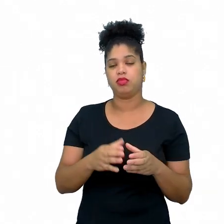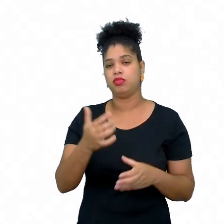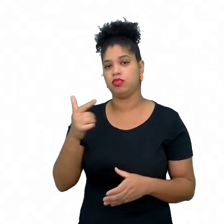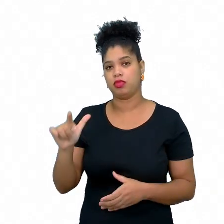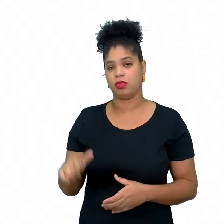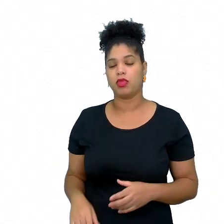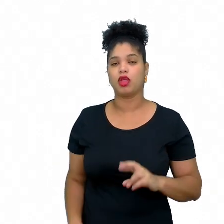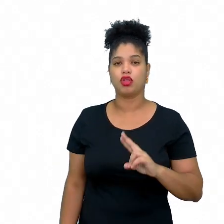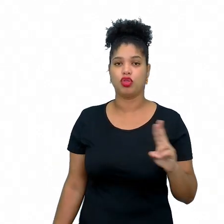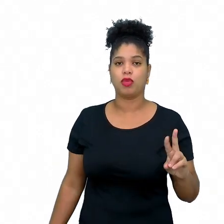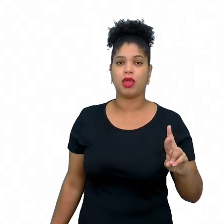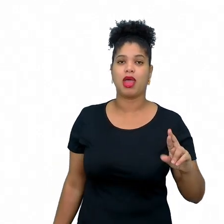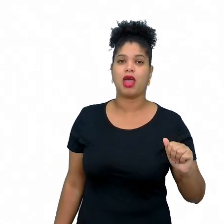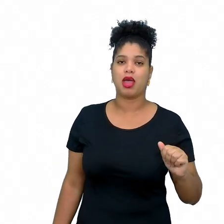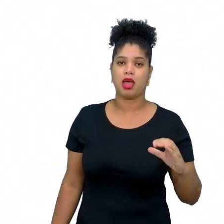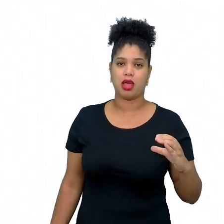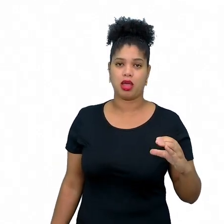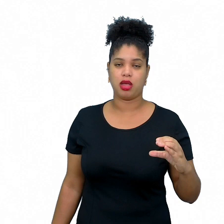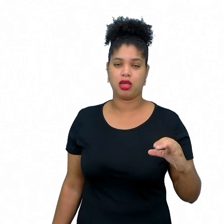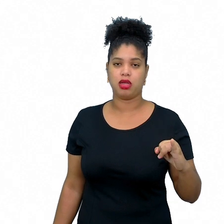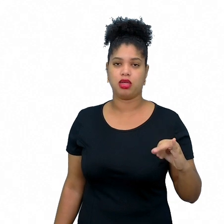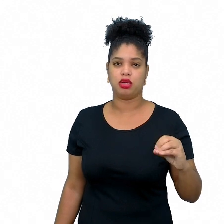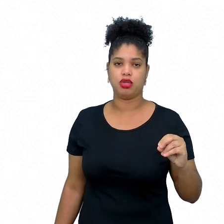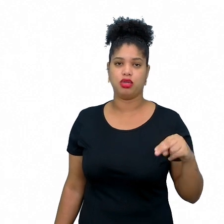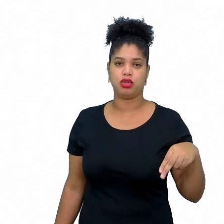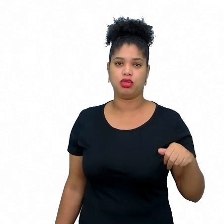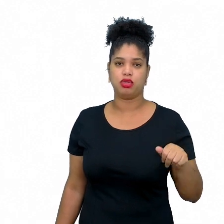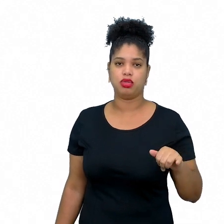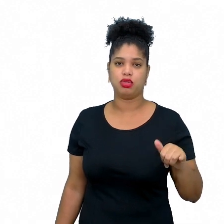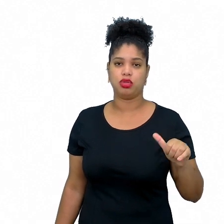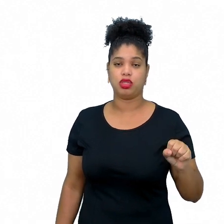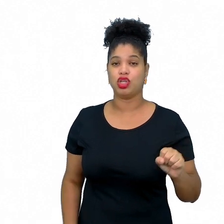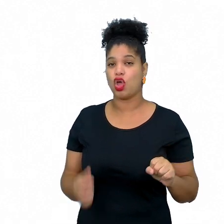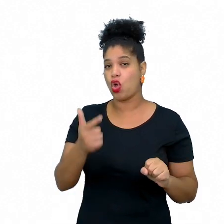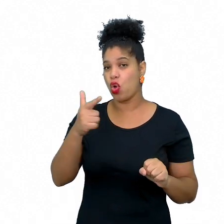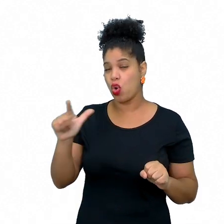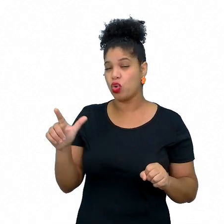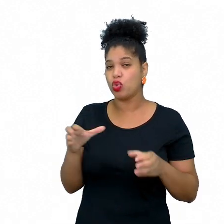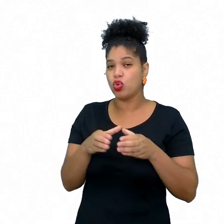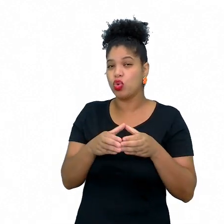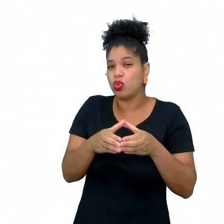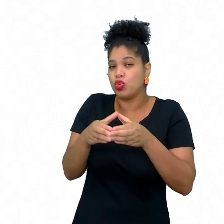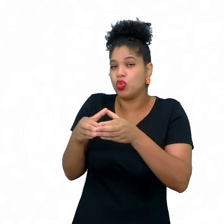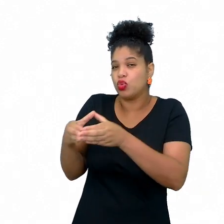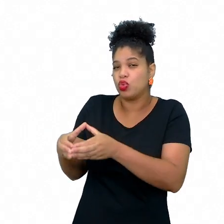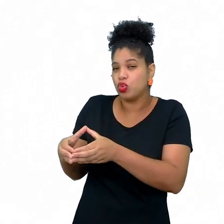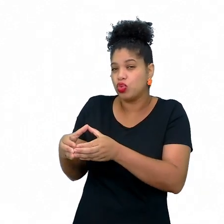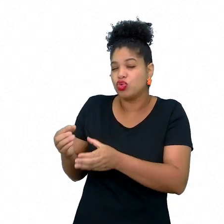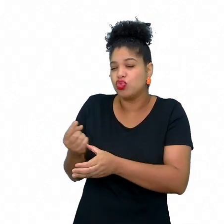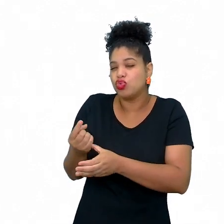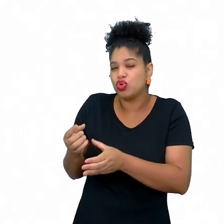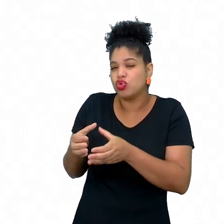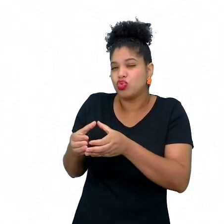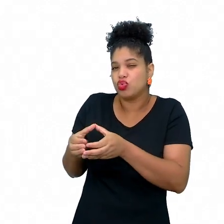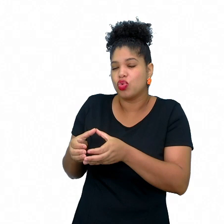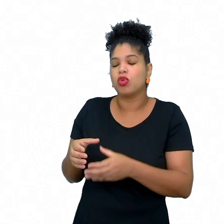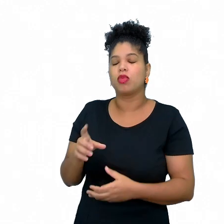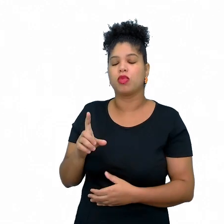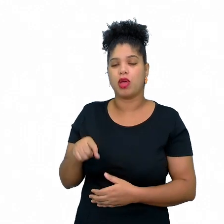chama números racionais. E outro conjunto de números que está bem isolado são os números irracionais.